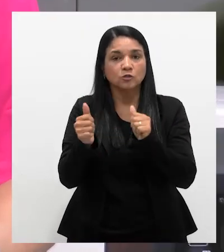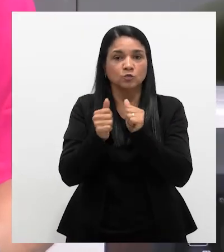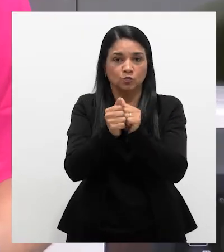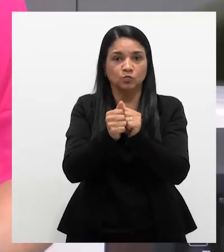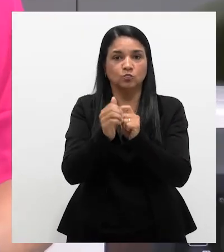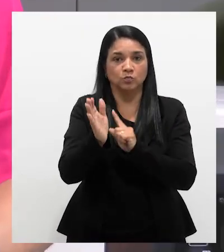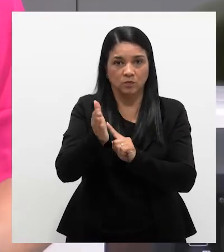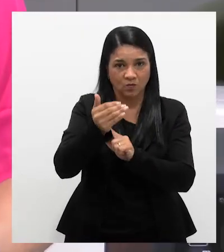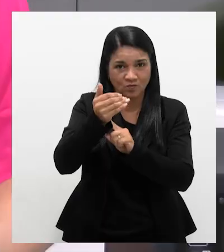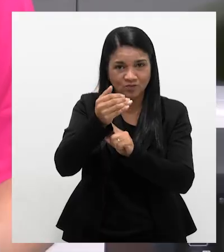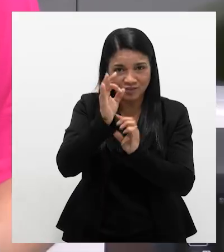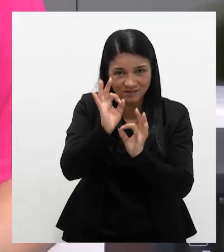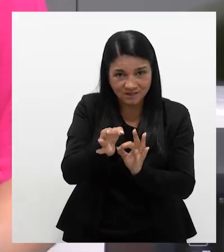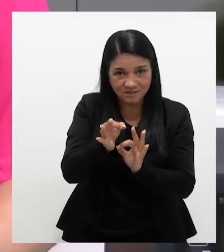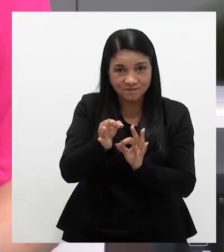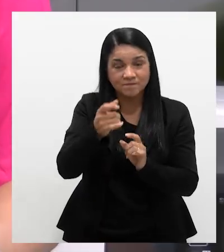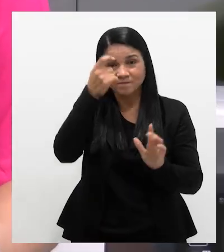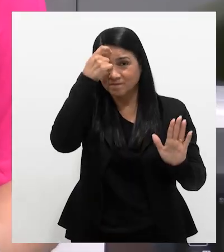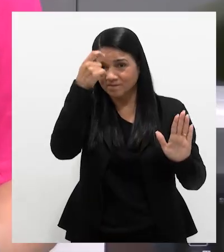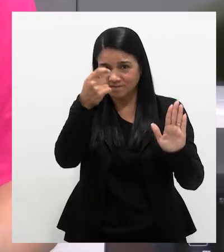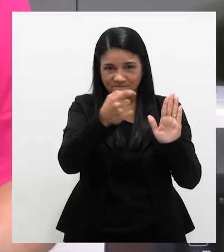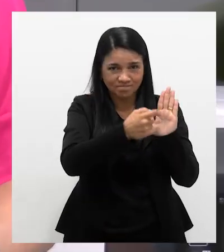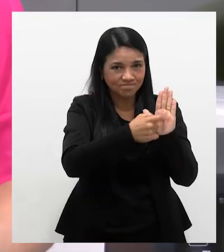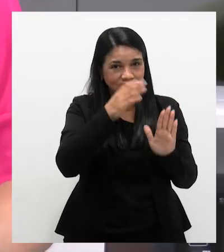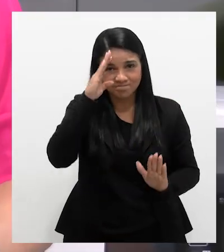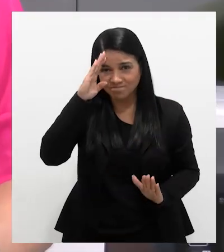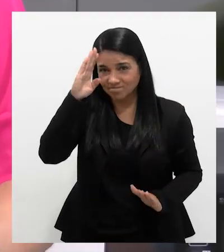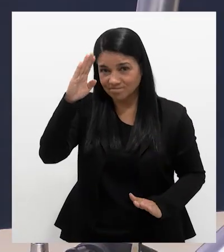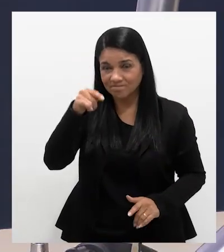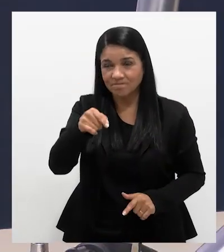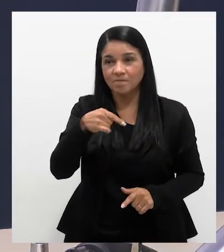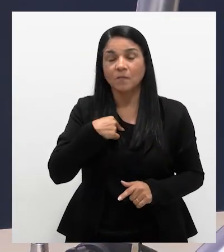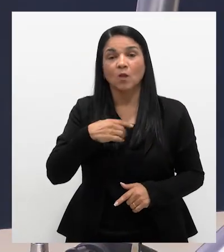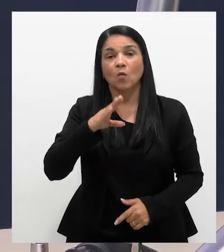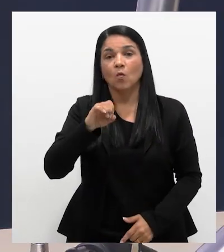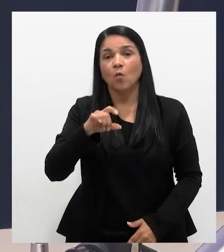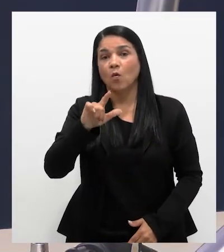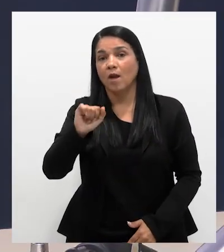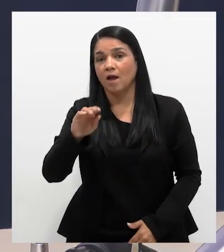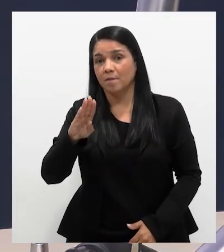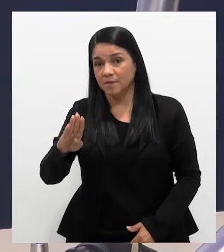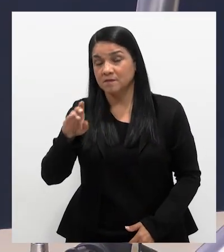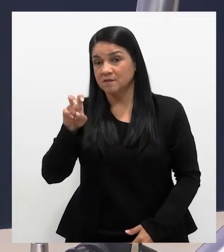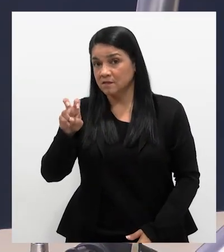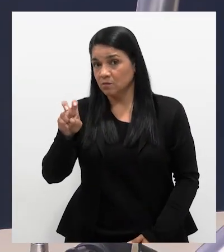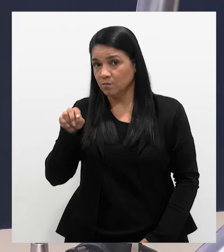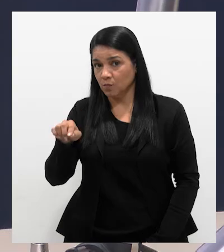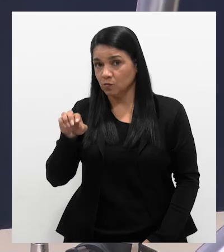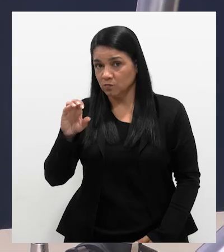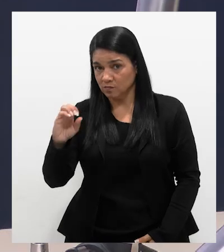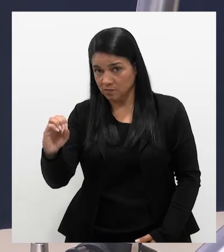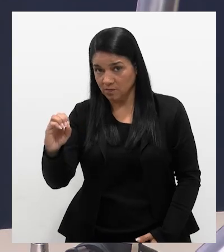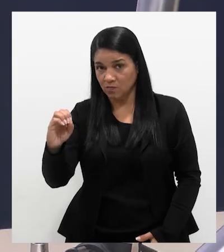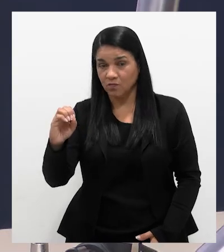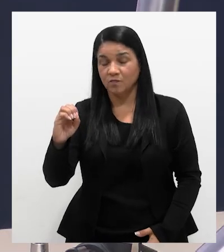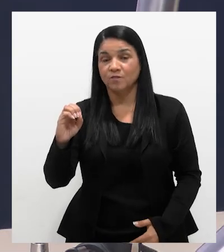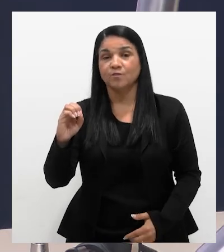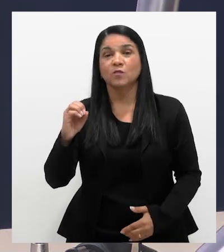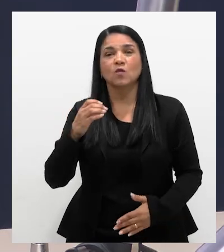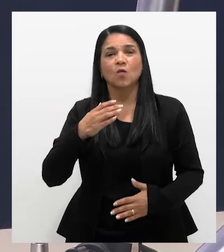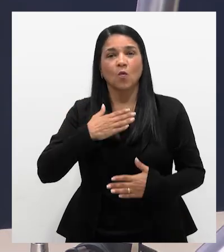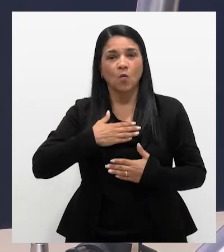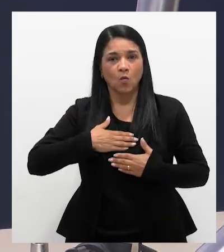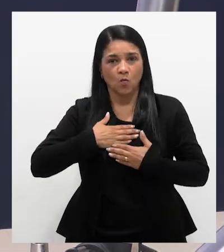com a tecnologia, Sim, e exatamente. principalmente a inteligência artificial, Sim, né? o Colab 5.0, eu gostaria